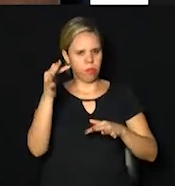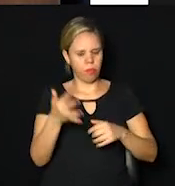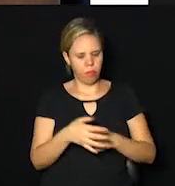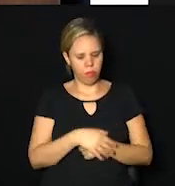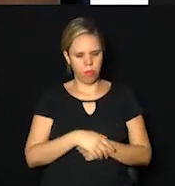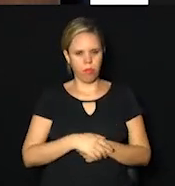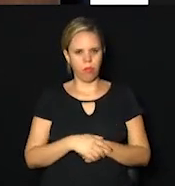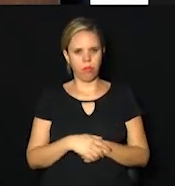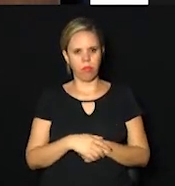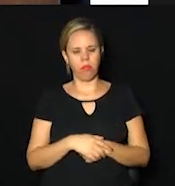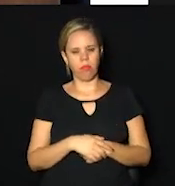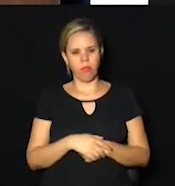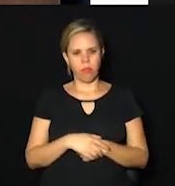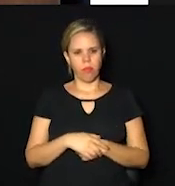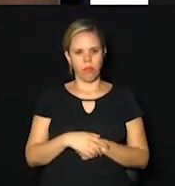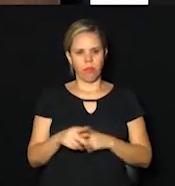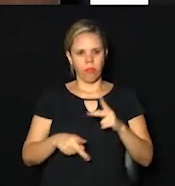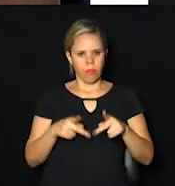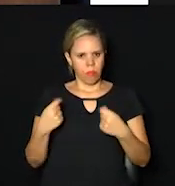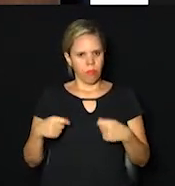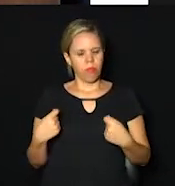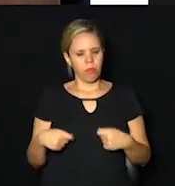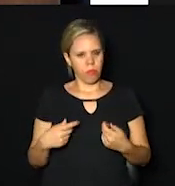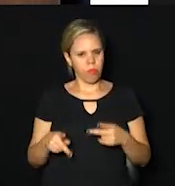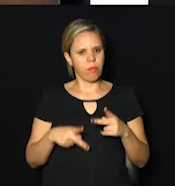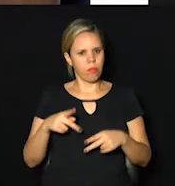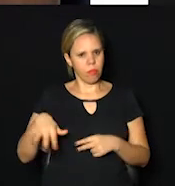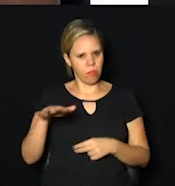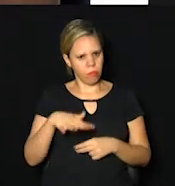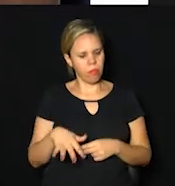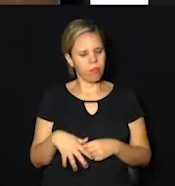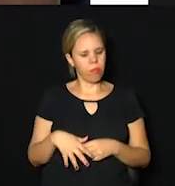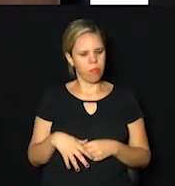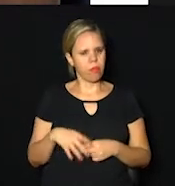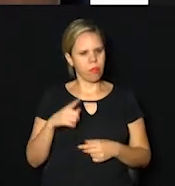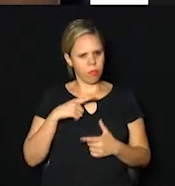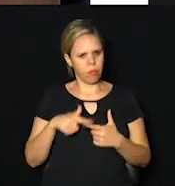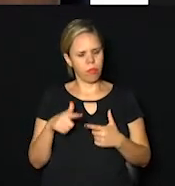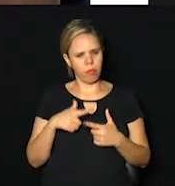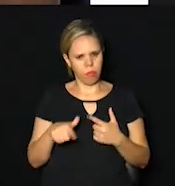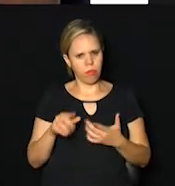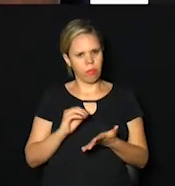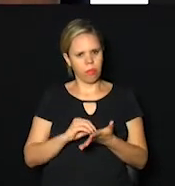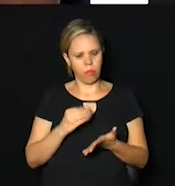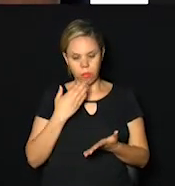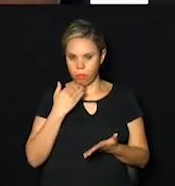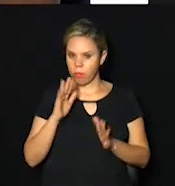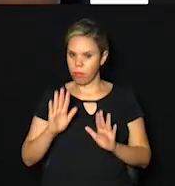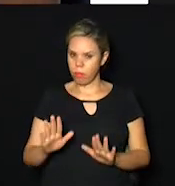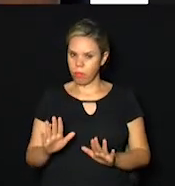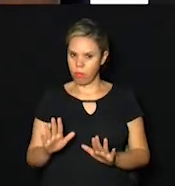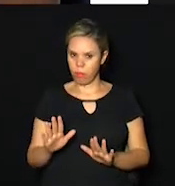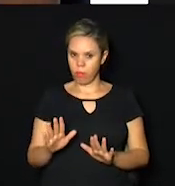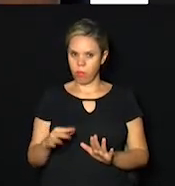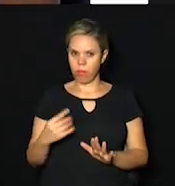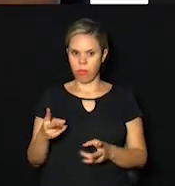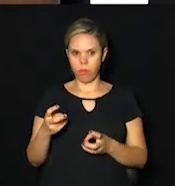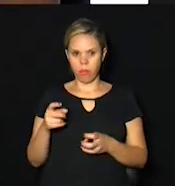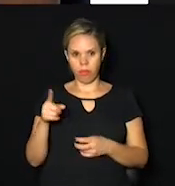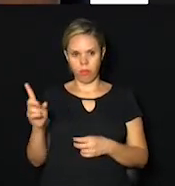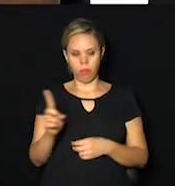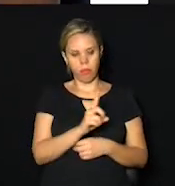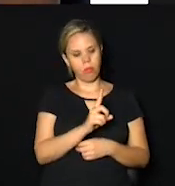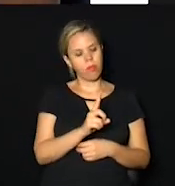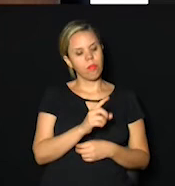razoável. Eu sei que as pessoas estão necessitadas, eu sei que as pessoas têm problemas de alimentação, mas note, se você vai lá